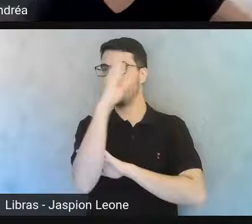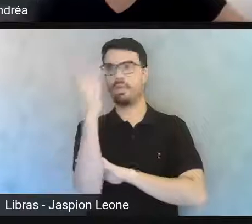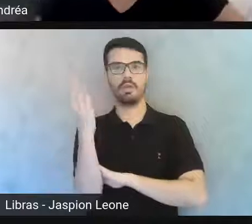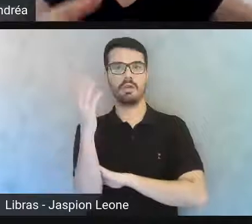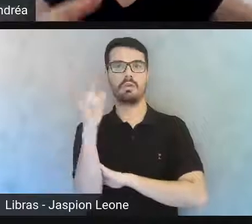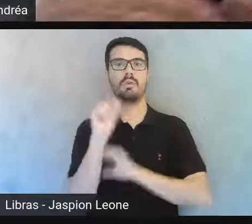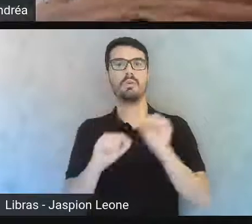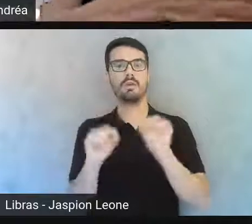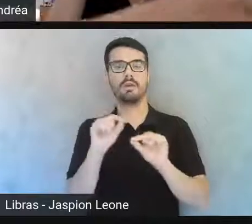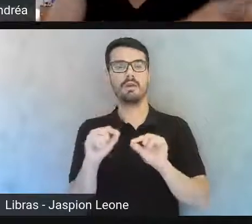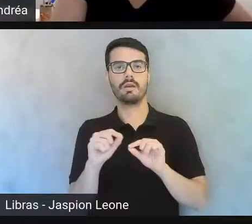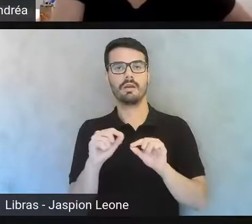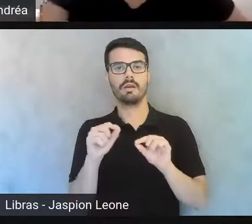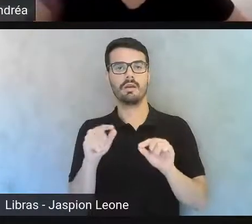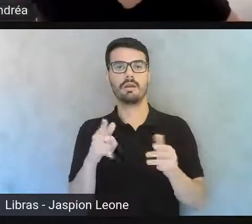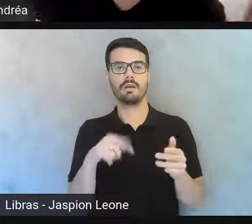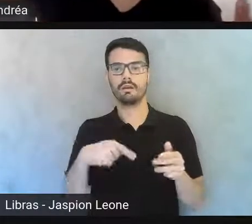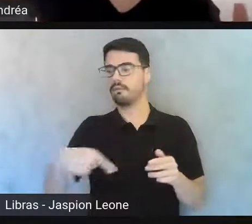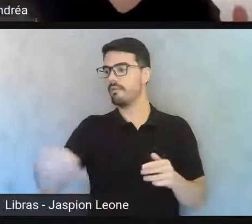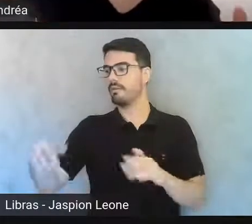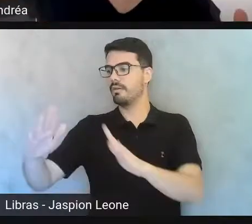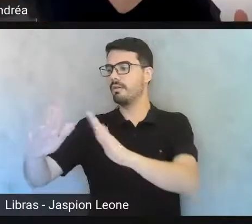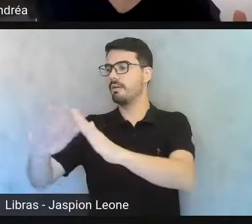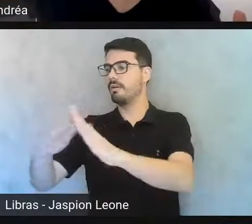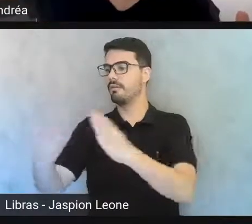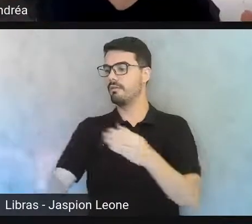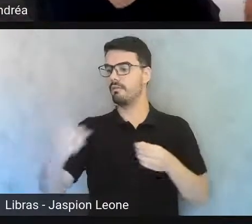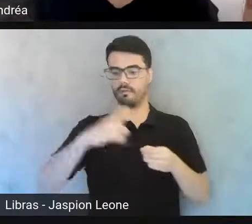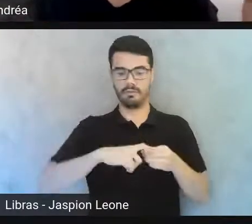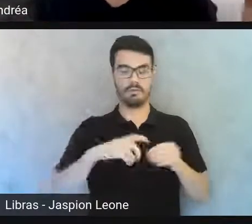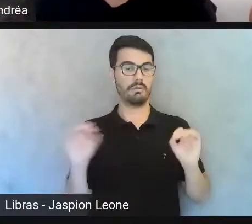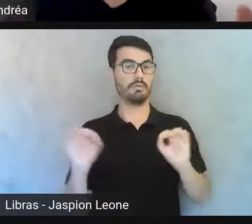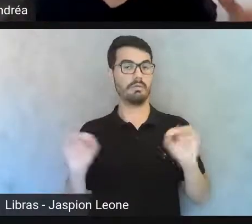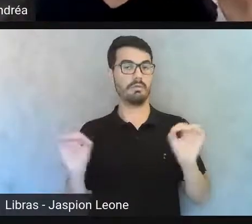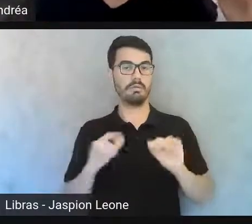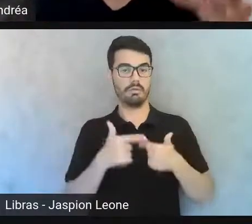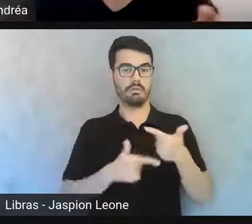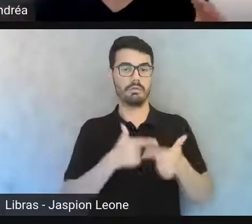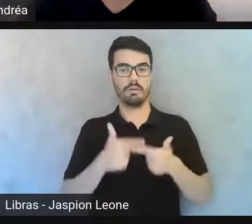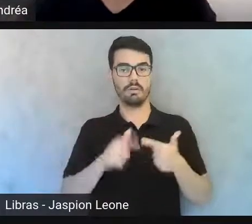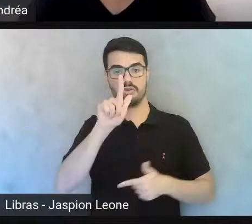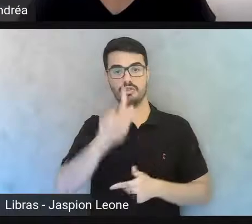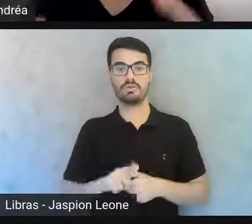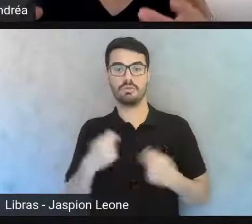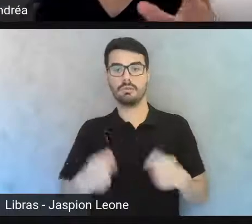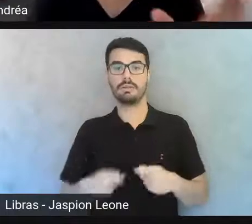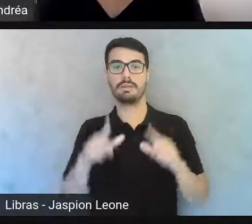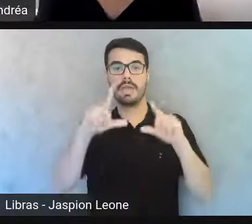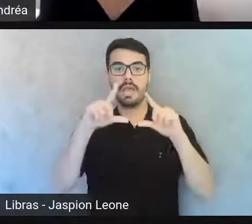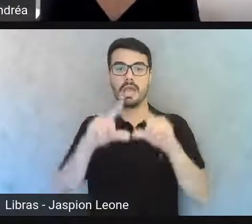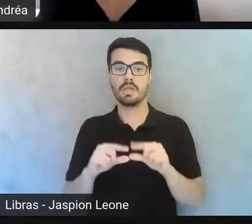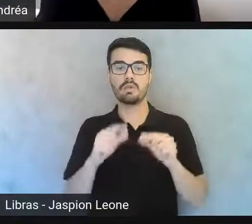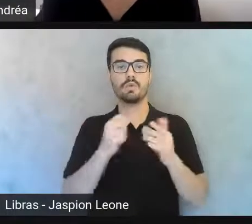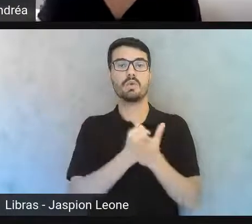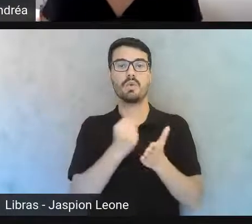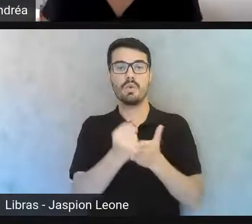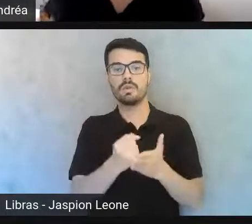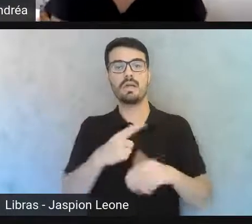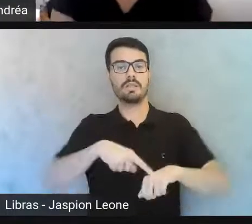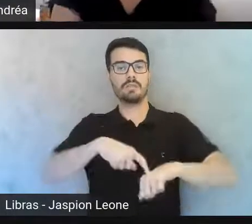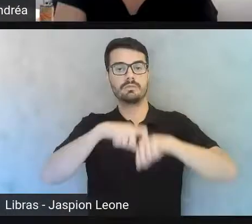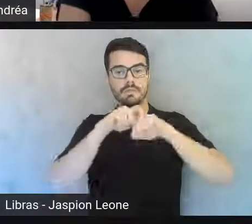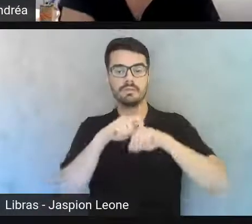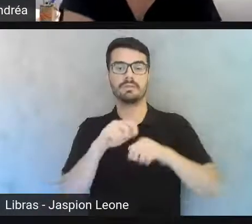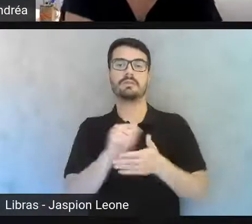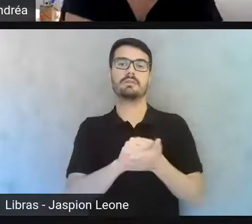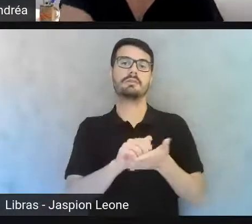lá, que o quê? A gente foi para casa e não voltamos mais. E aí o gestor tinha que reduzir os contratos, suspender as atividades e